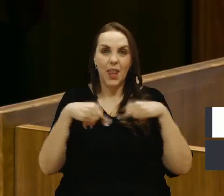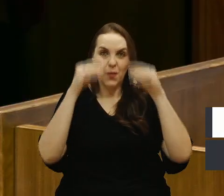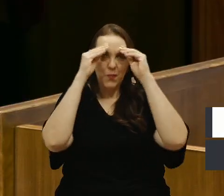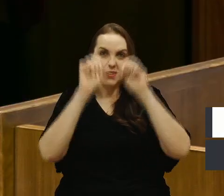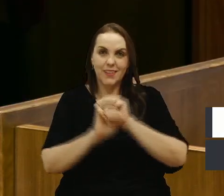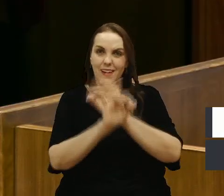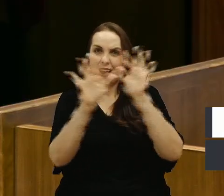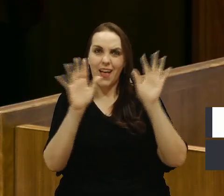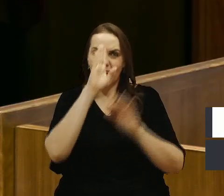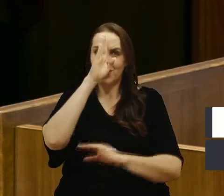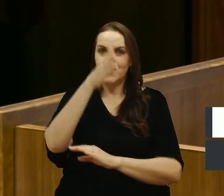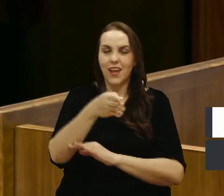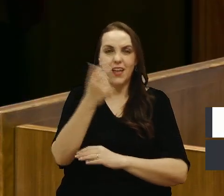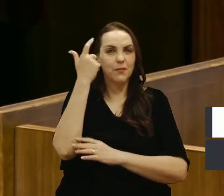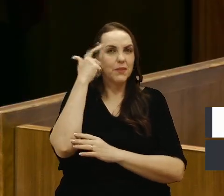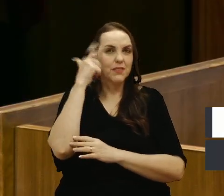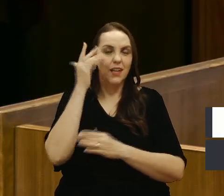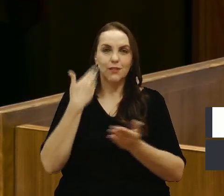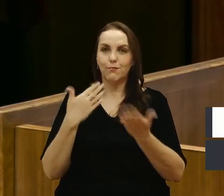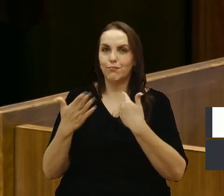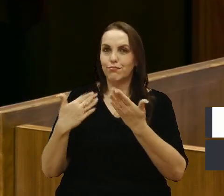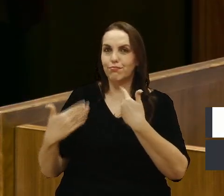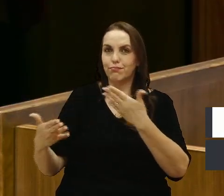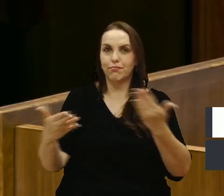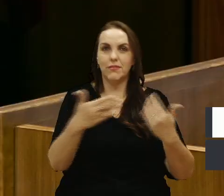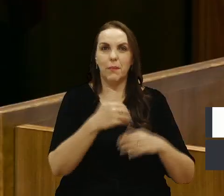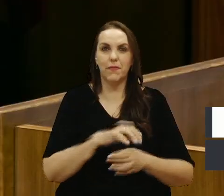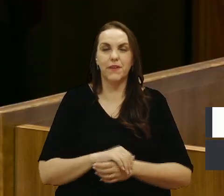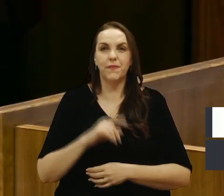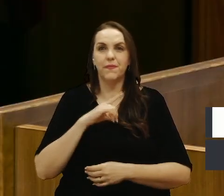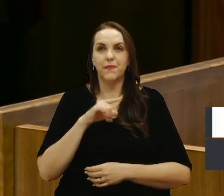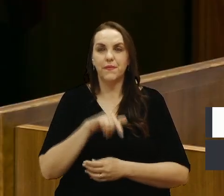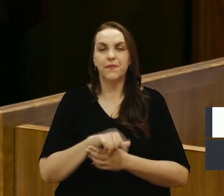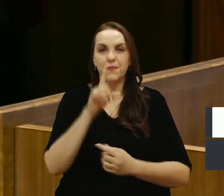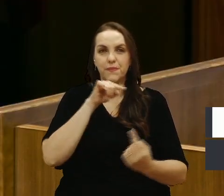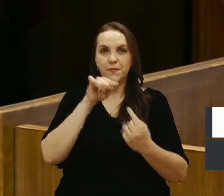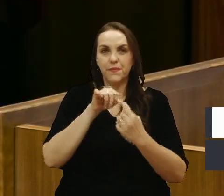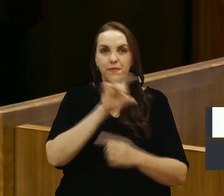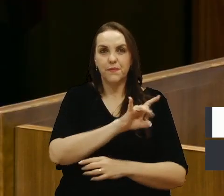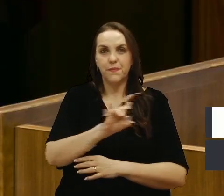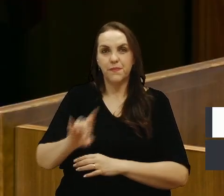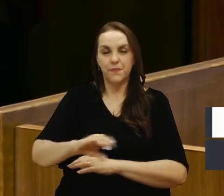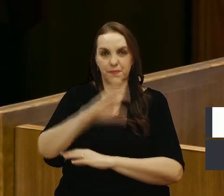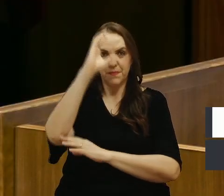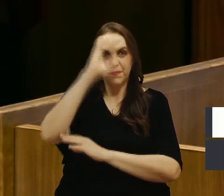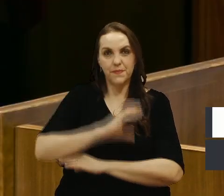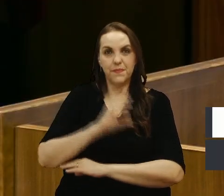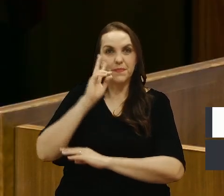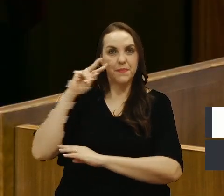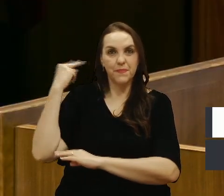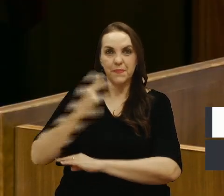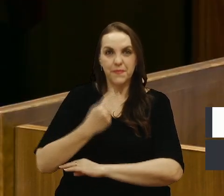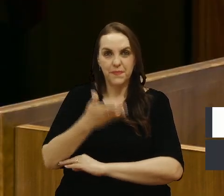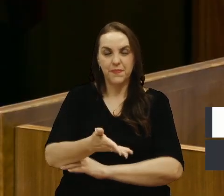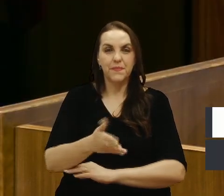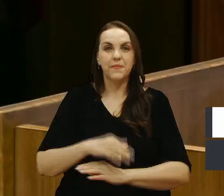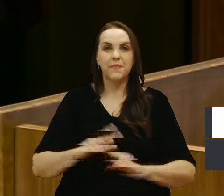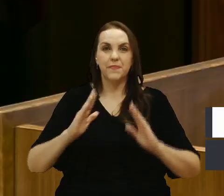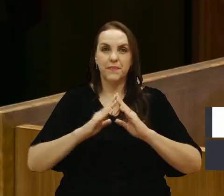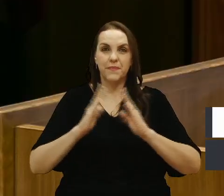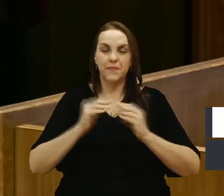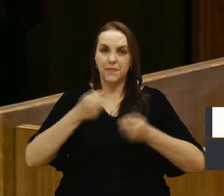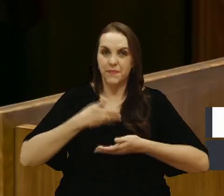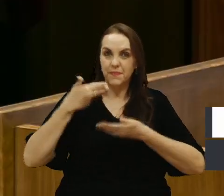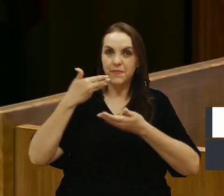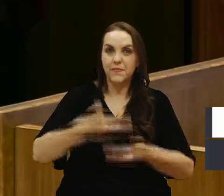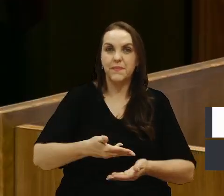direta e pensada para dialogar com todos os públicos. O objetivo é que cada cidadão se reconheça nesta casa e se sinta convidado a fazer